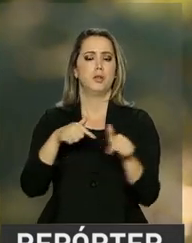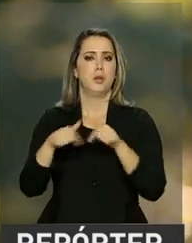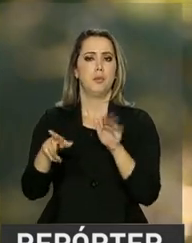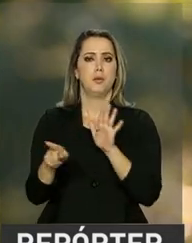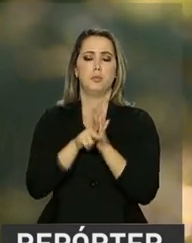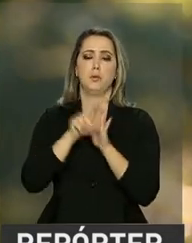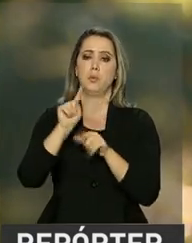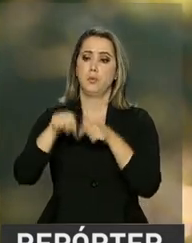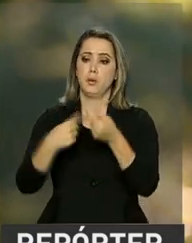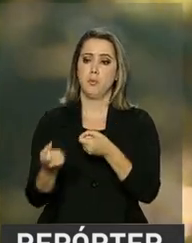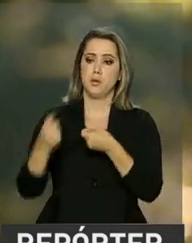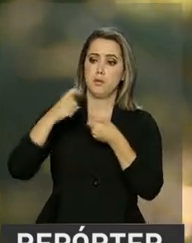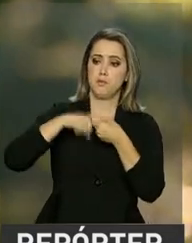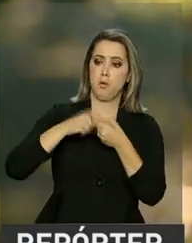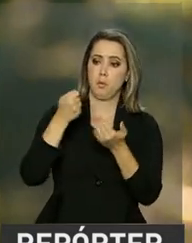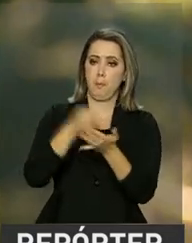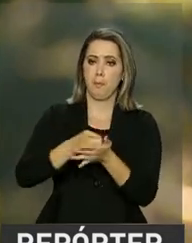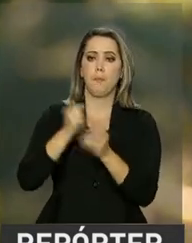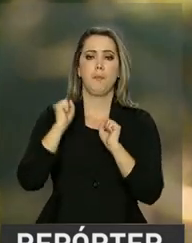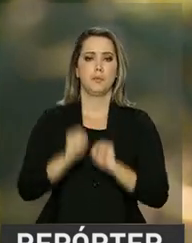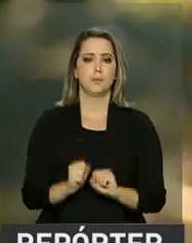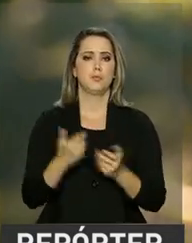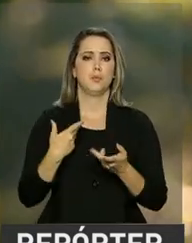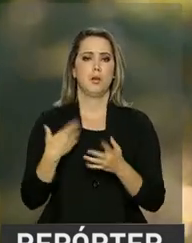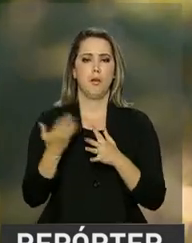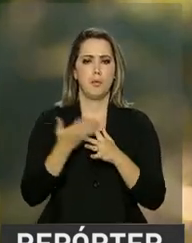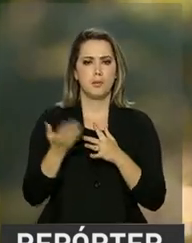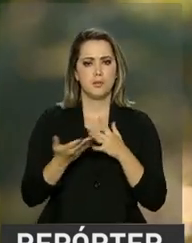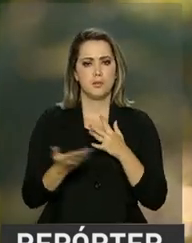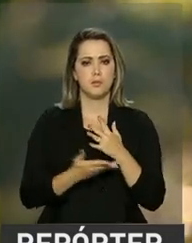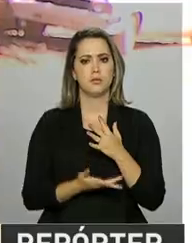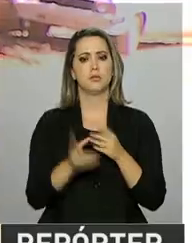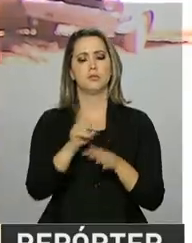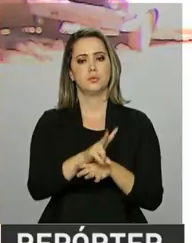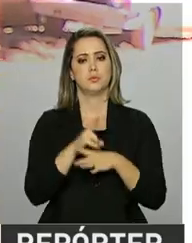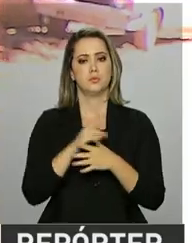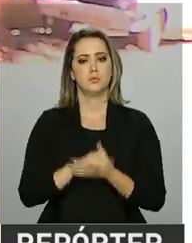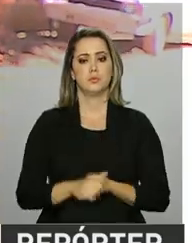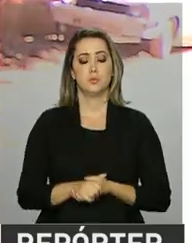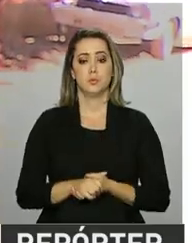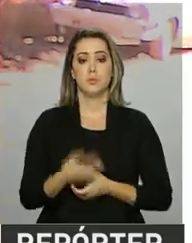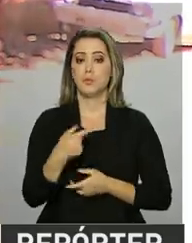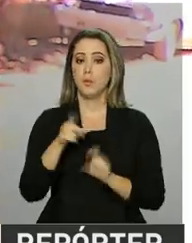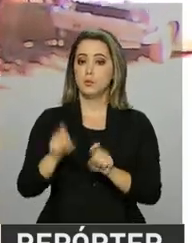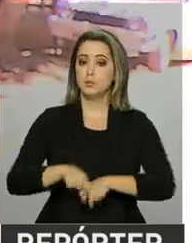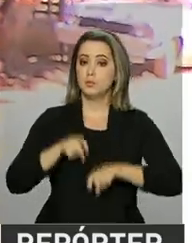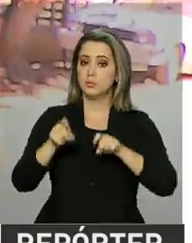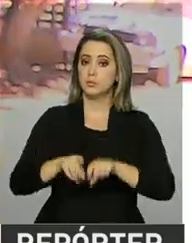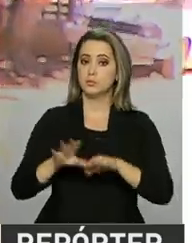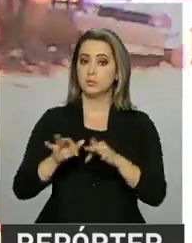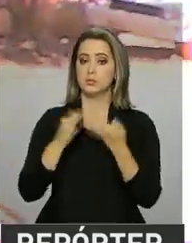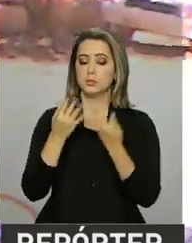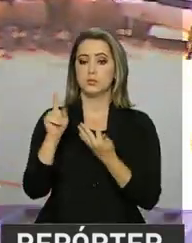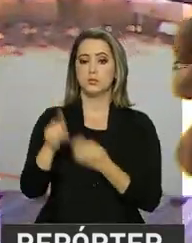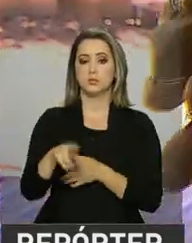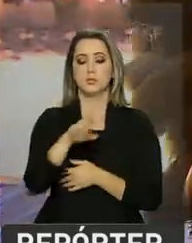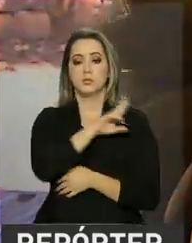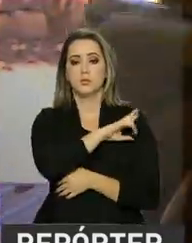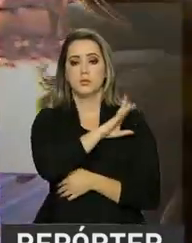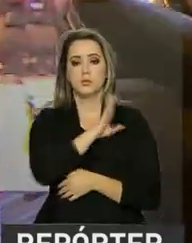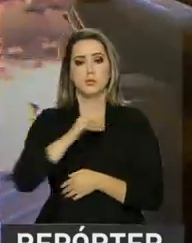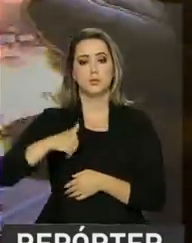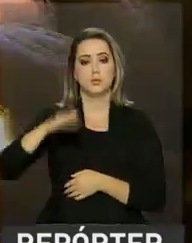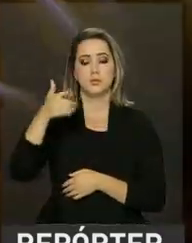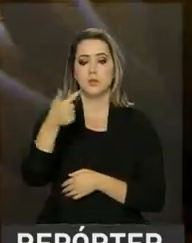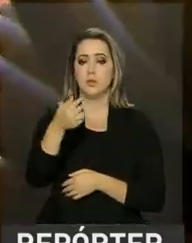depois com o retorno ele possa pagar as parcelas desse crédito né a agricultura familiar é responsável por